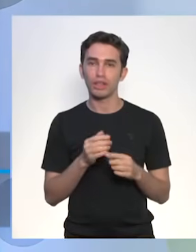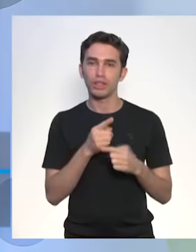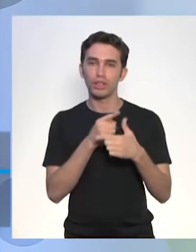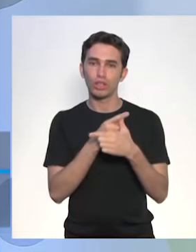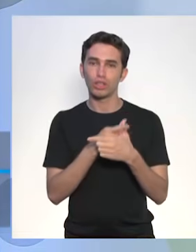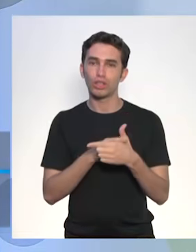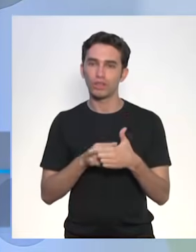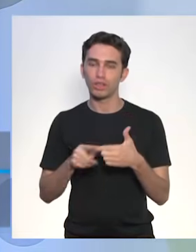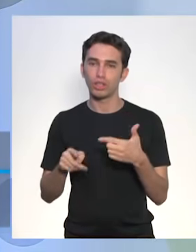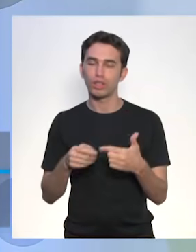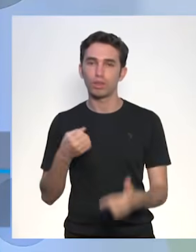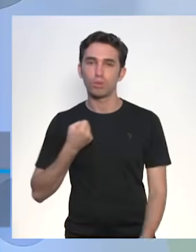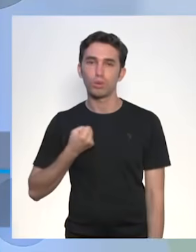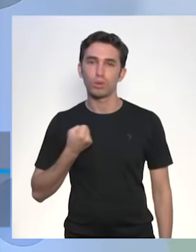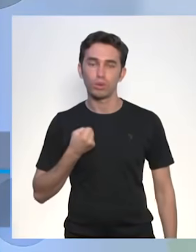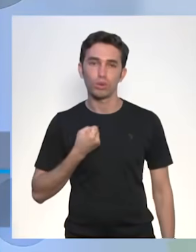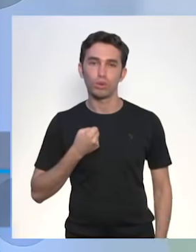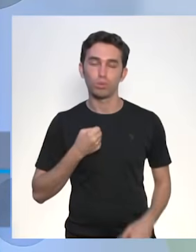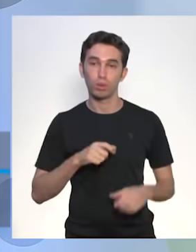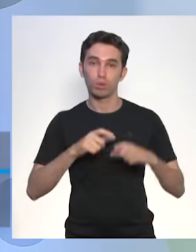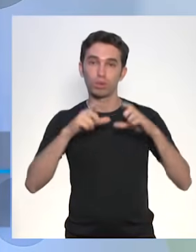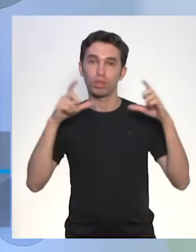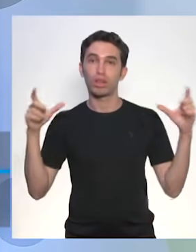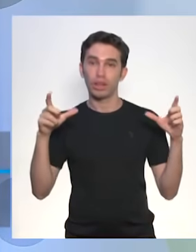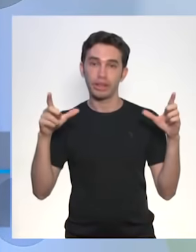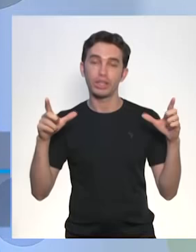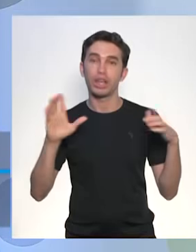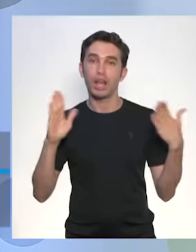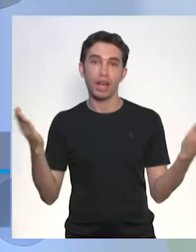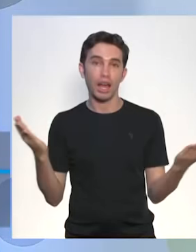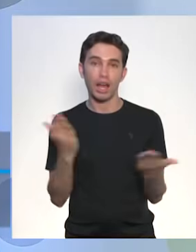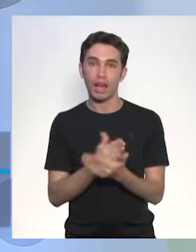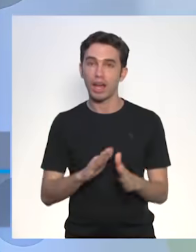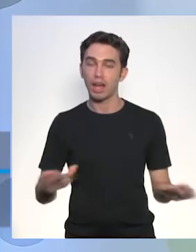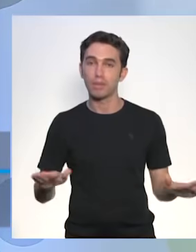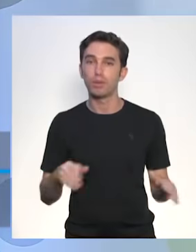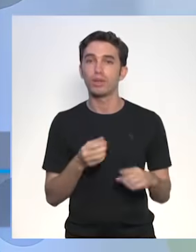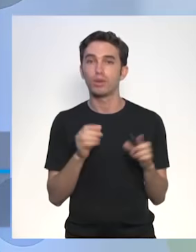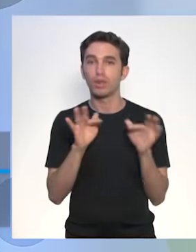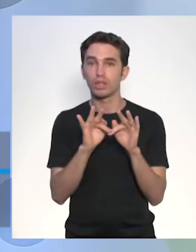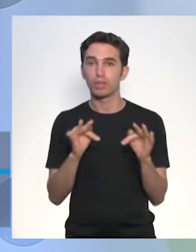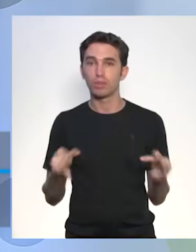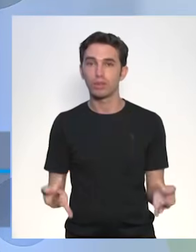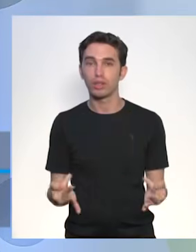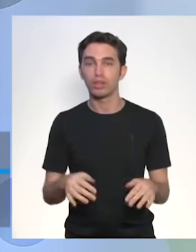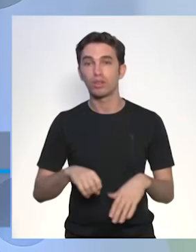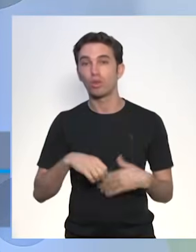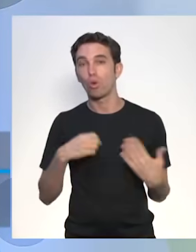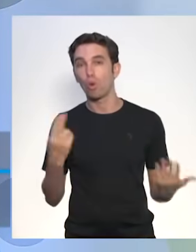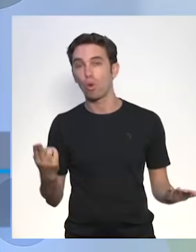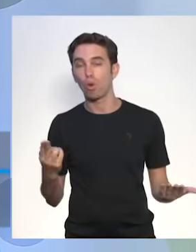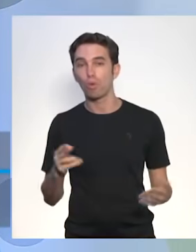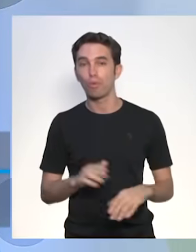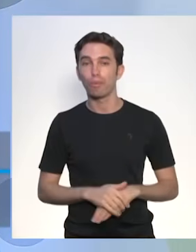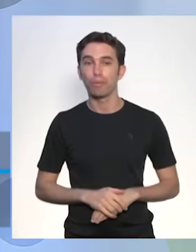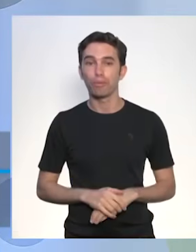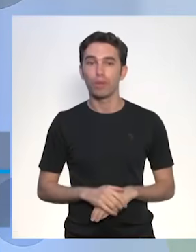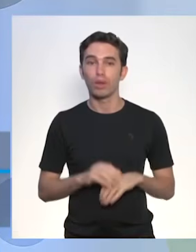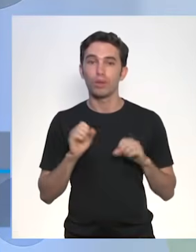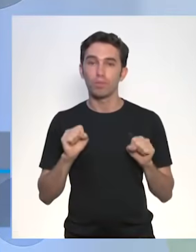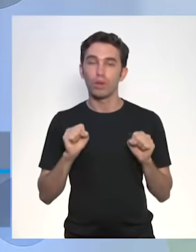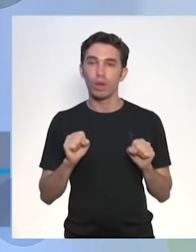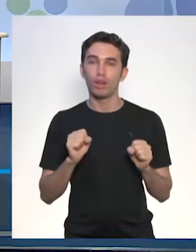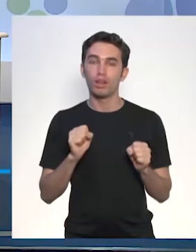um númerozão bem grandão e a gente já acaba com a simplificação. Ou então, Osmar, a gente pode fazer